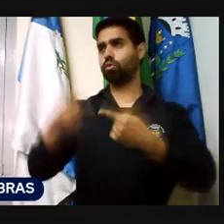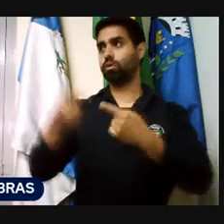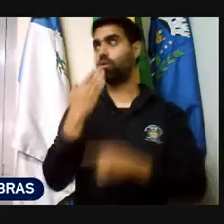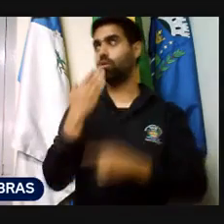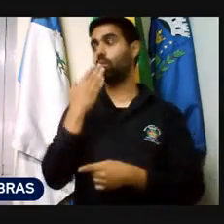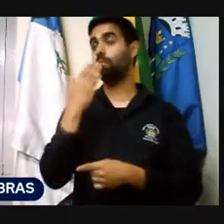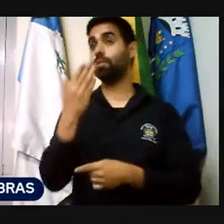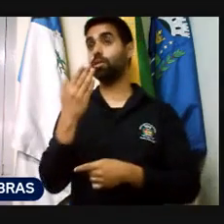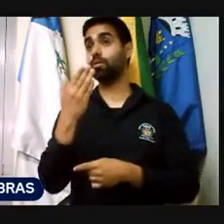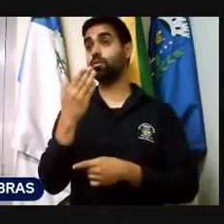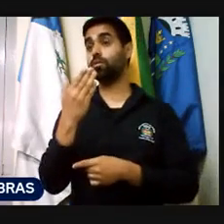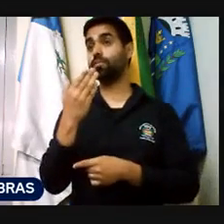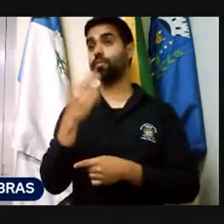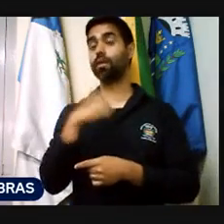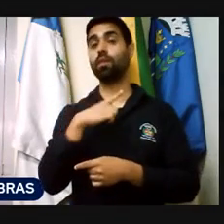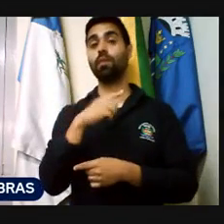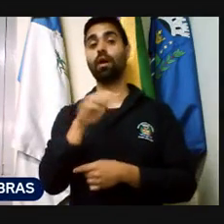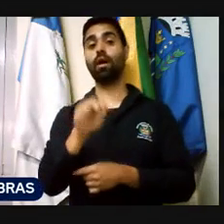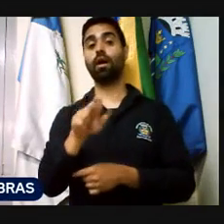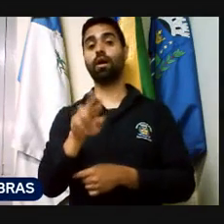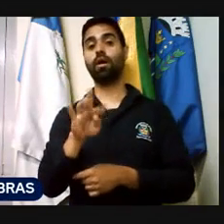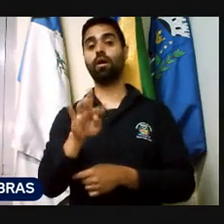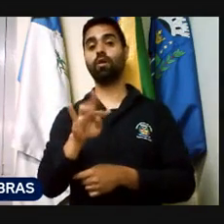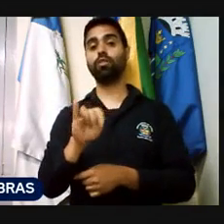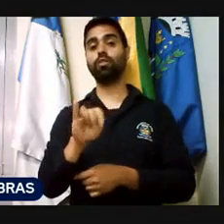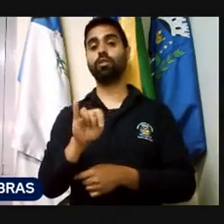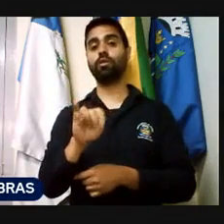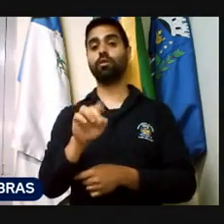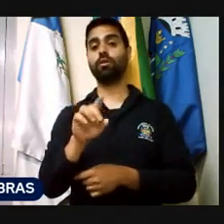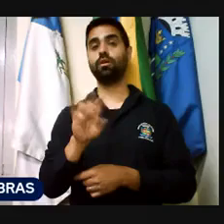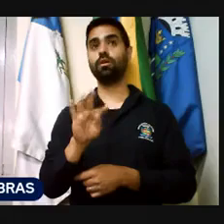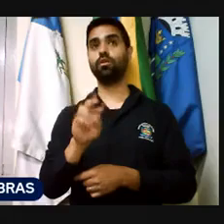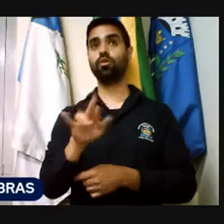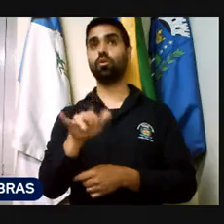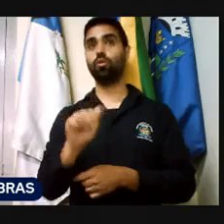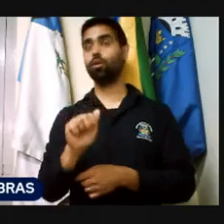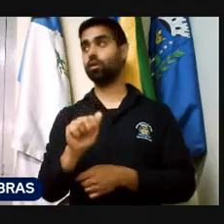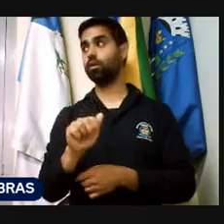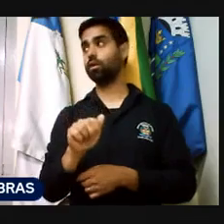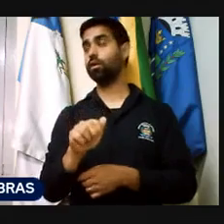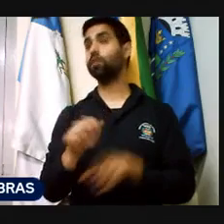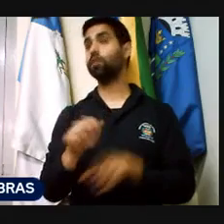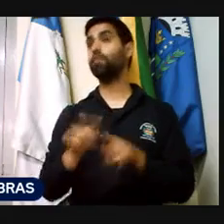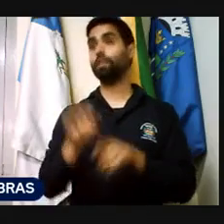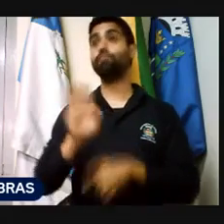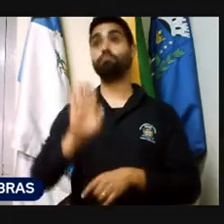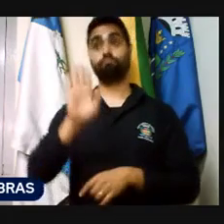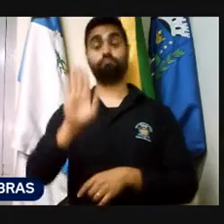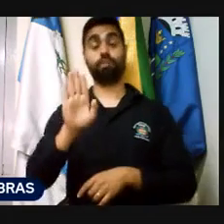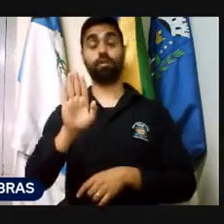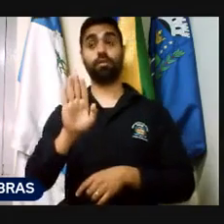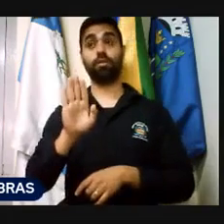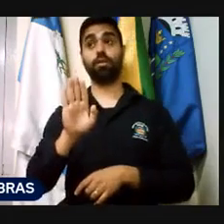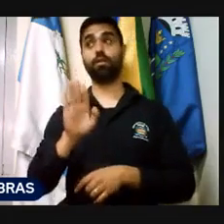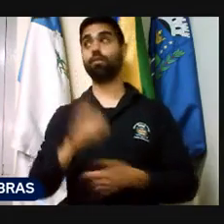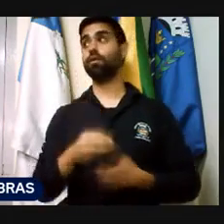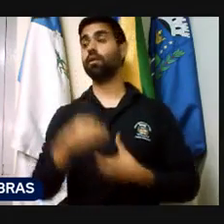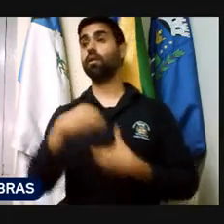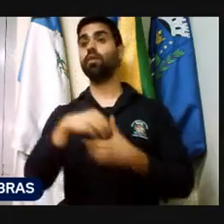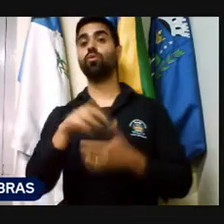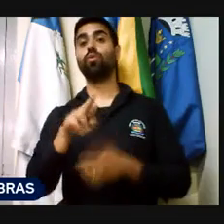requerimento pedindo uma auditoria do Tribunal de Contas do Estado presencial dentro do regime